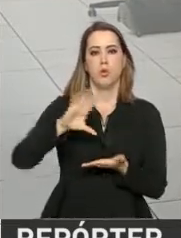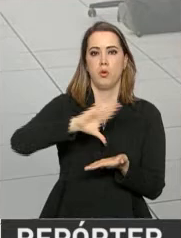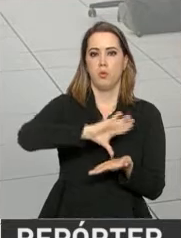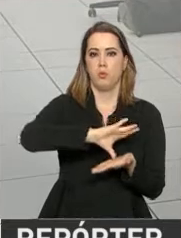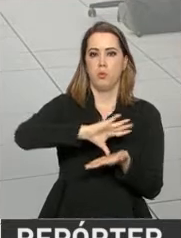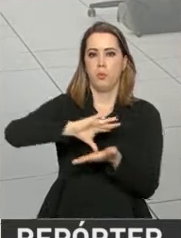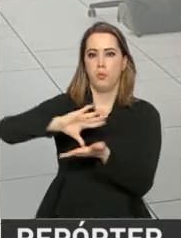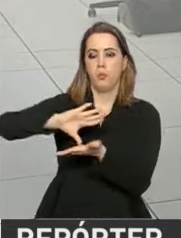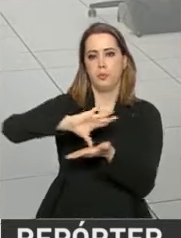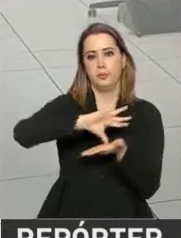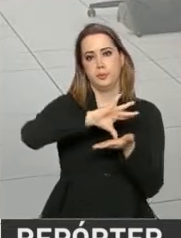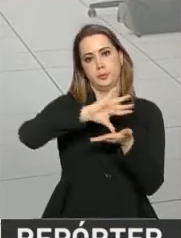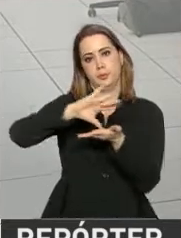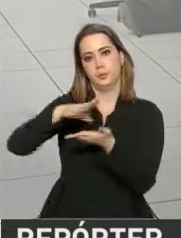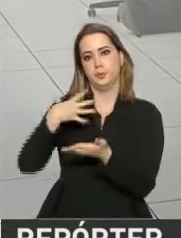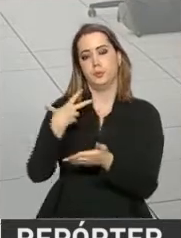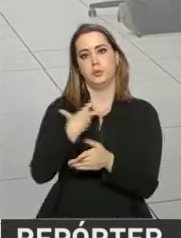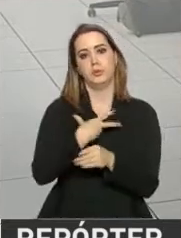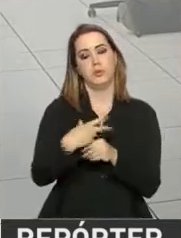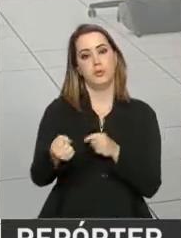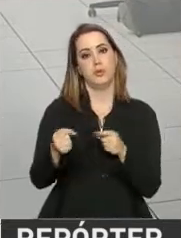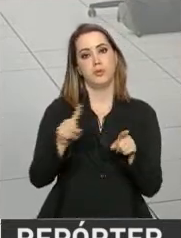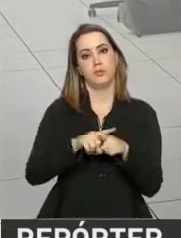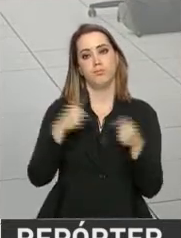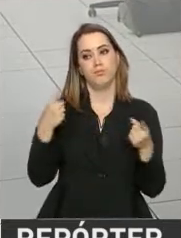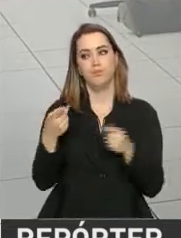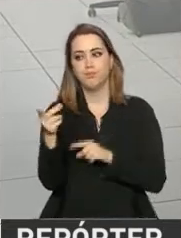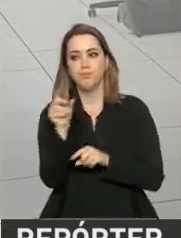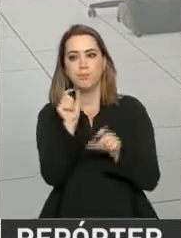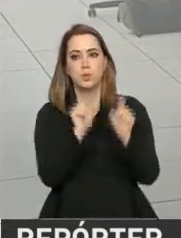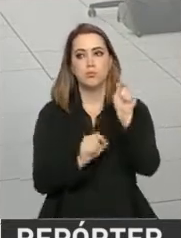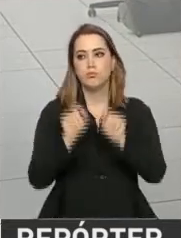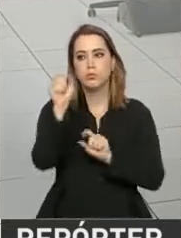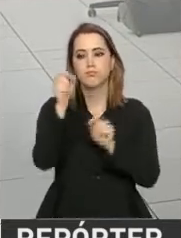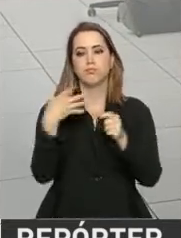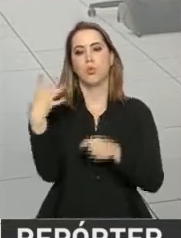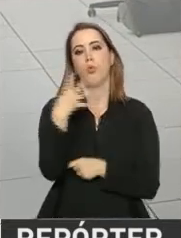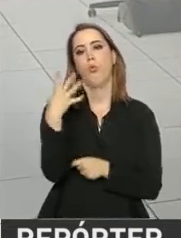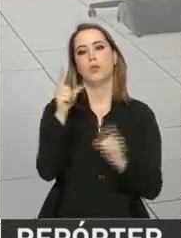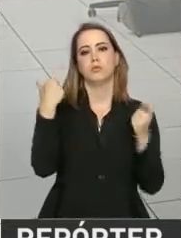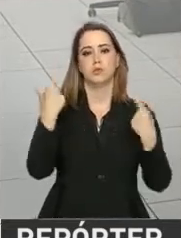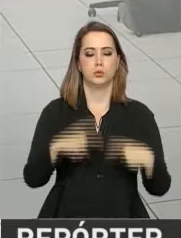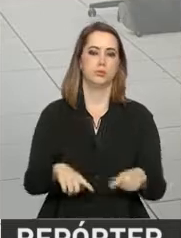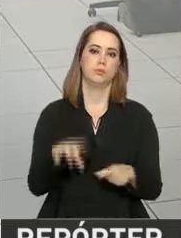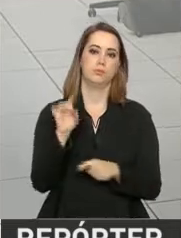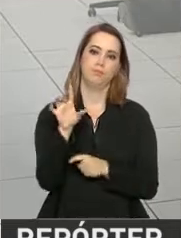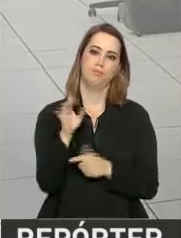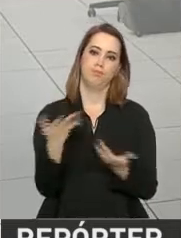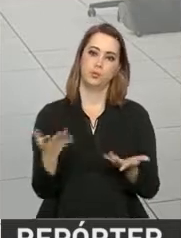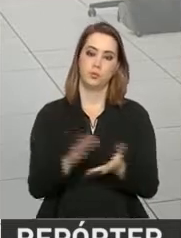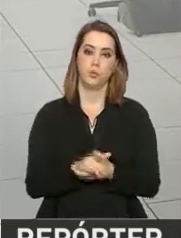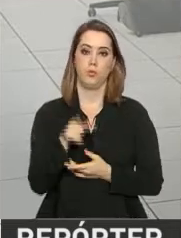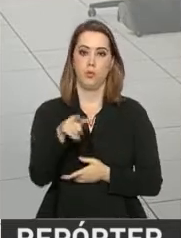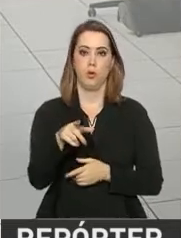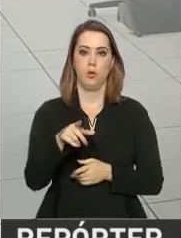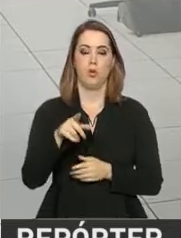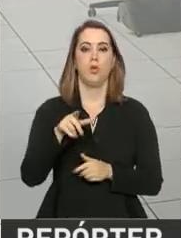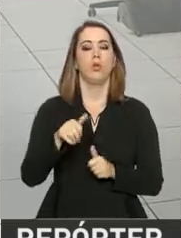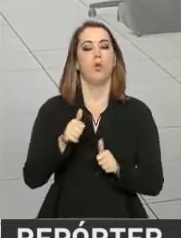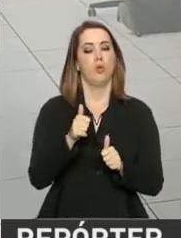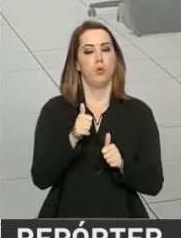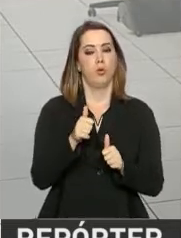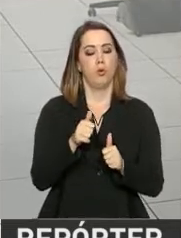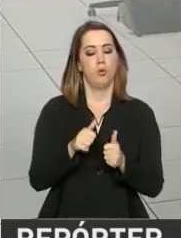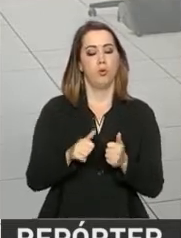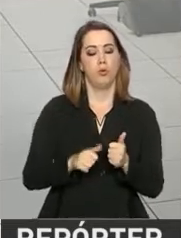venceu a disputa de hoje, mas com a combinação de resultados, ficou com o 4º lugar geral na competição. No atletismo, hoje pela